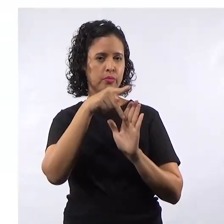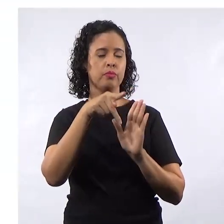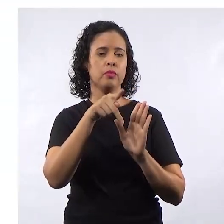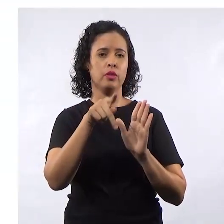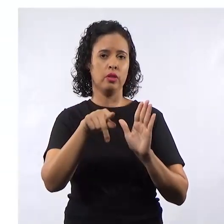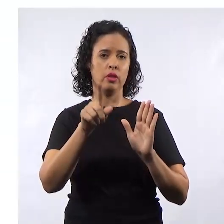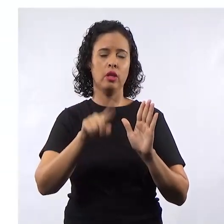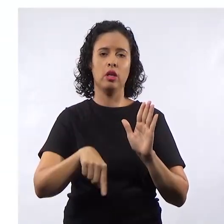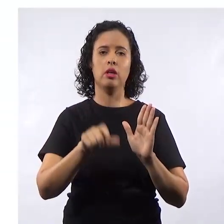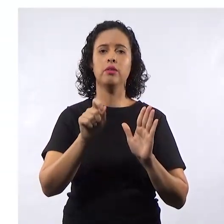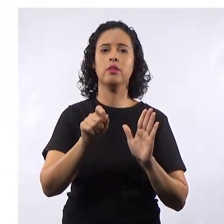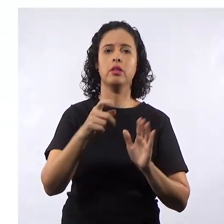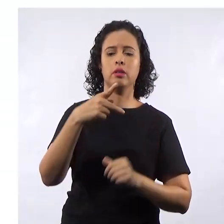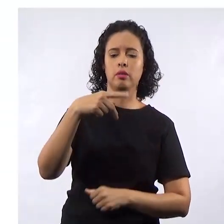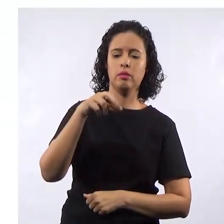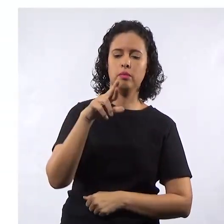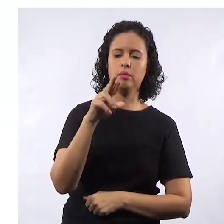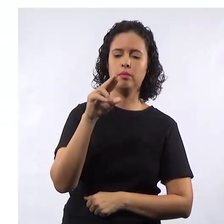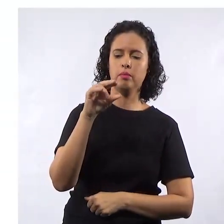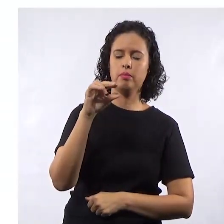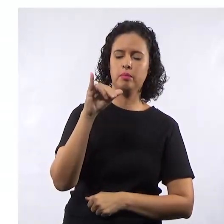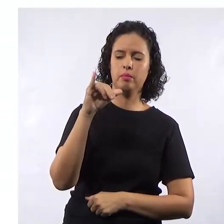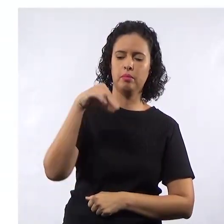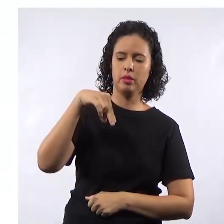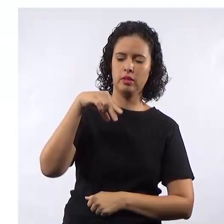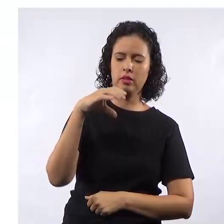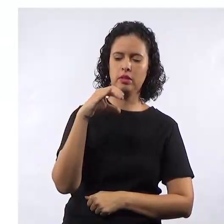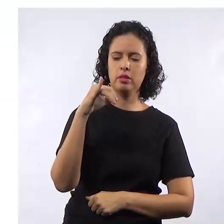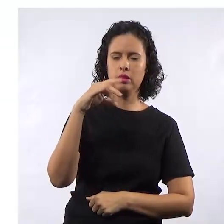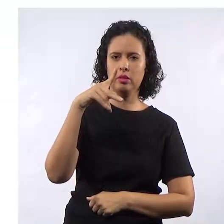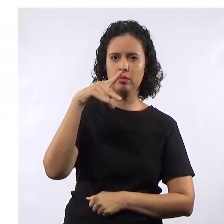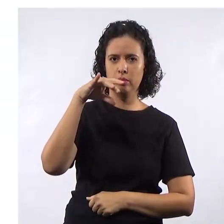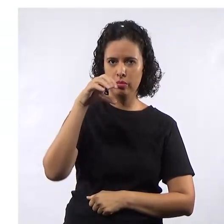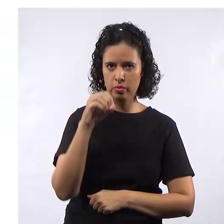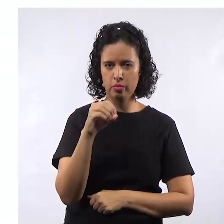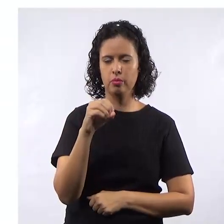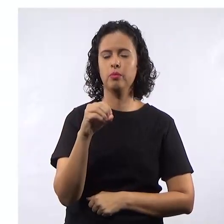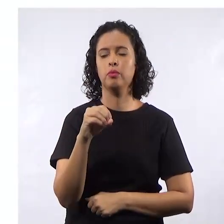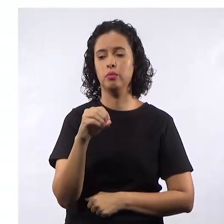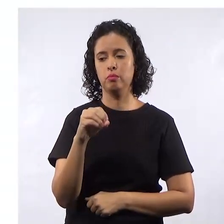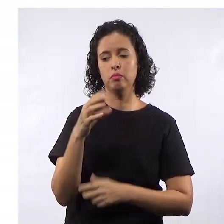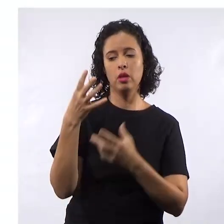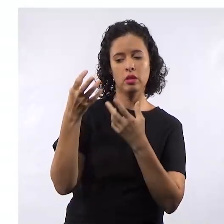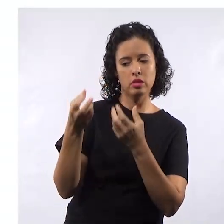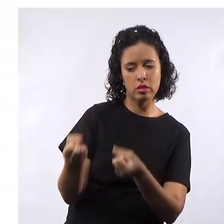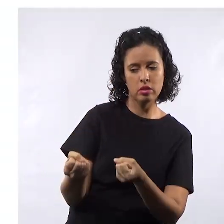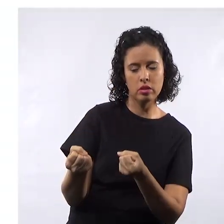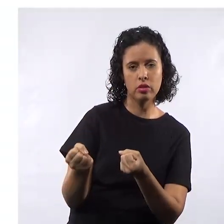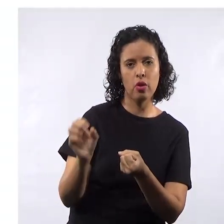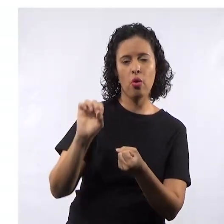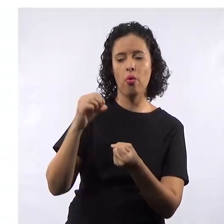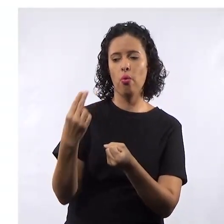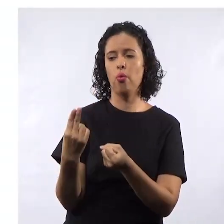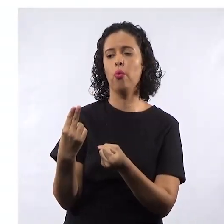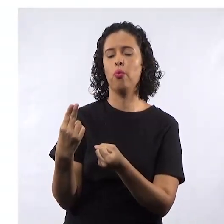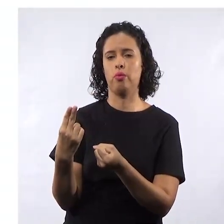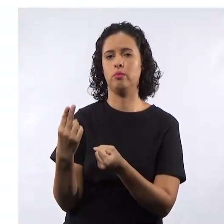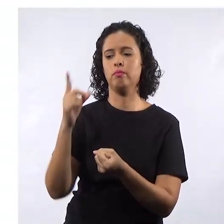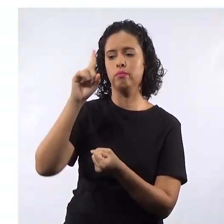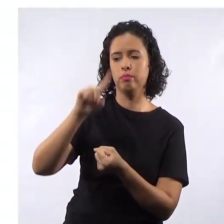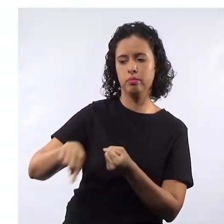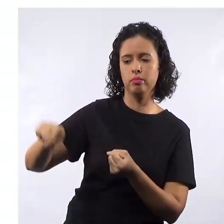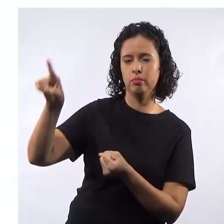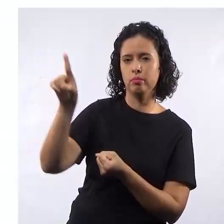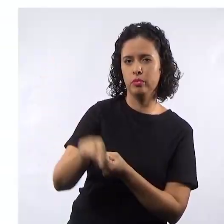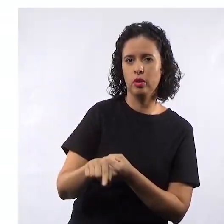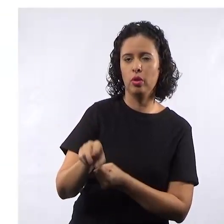direito, ele pode fundamentar a sua decisão para te conceder ou não aquele pedido, para negar ou para autorizar, a partir